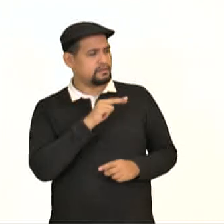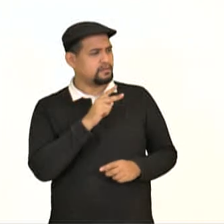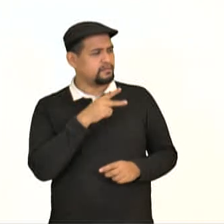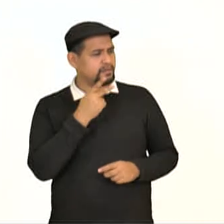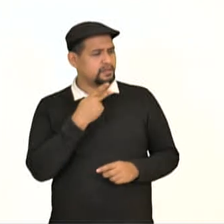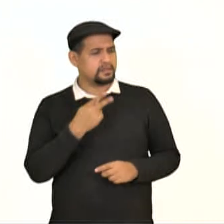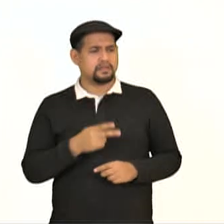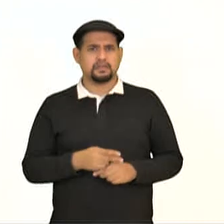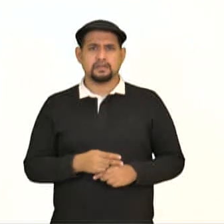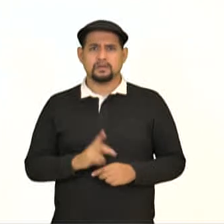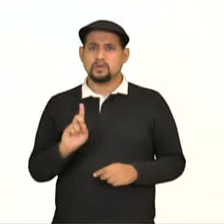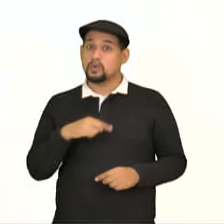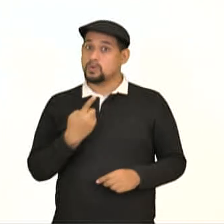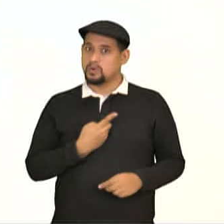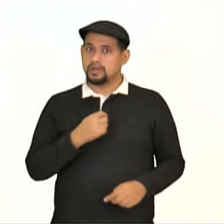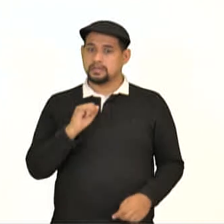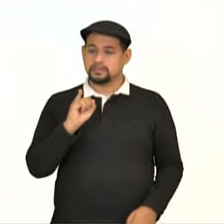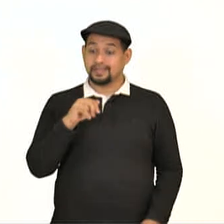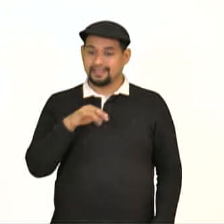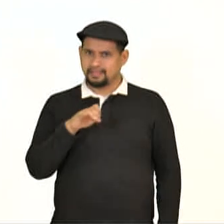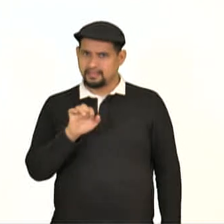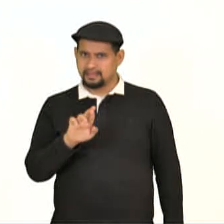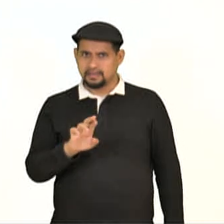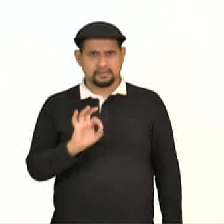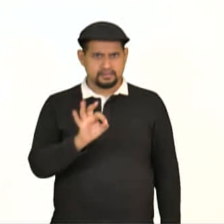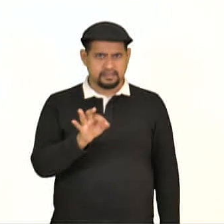disse, o nosso é o Inter, não é?